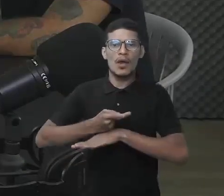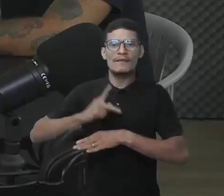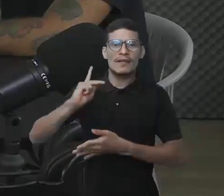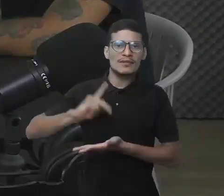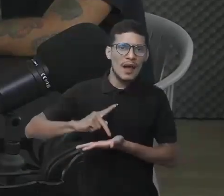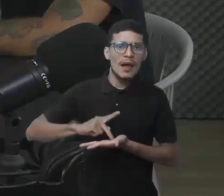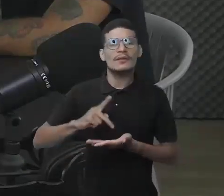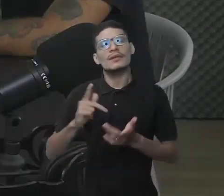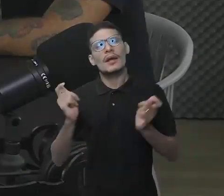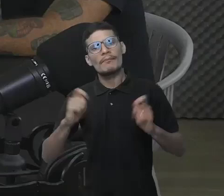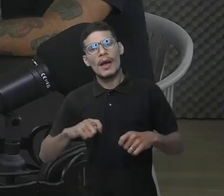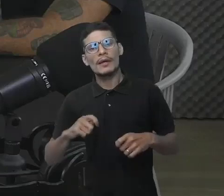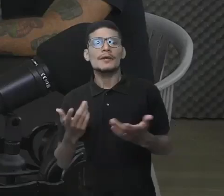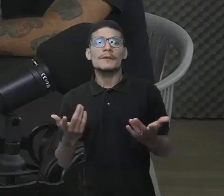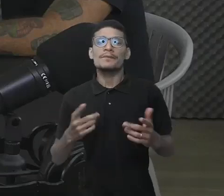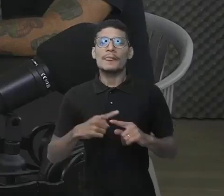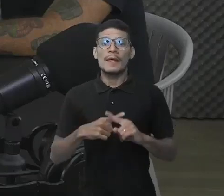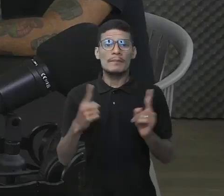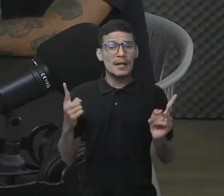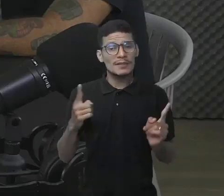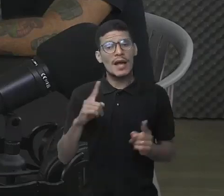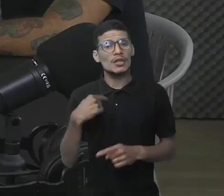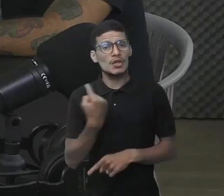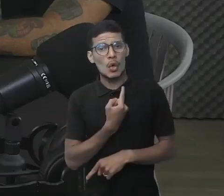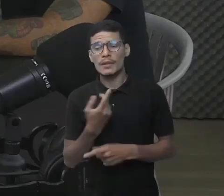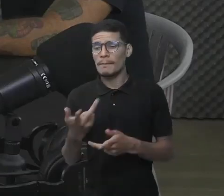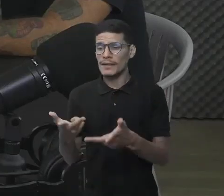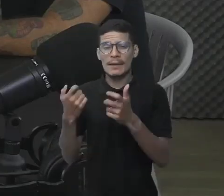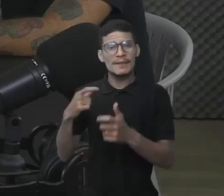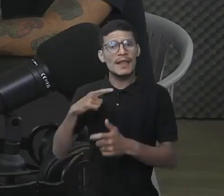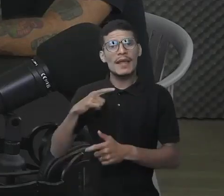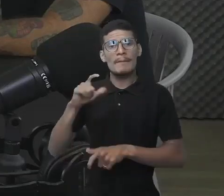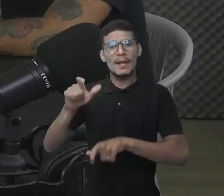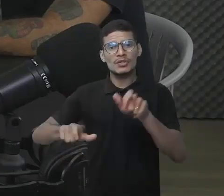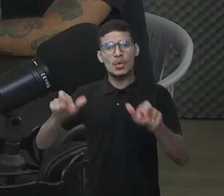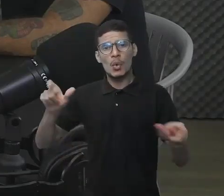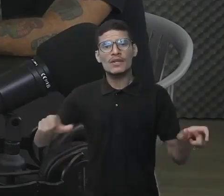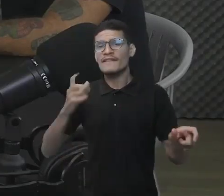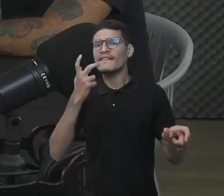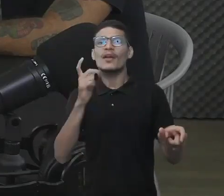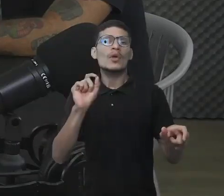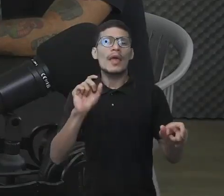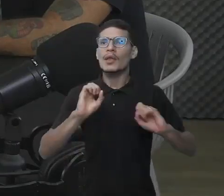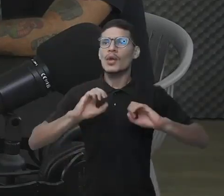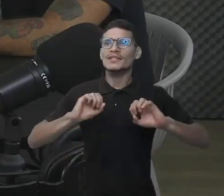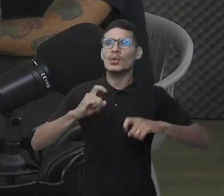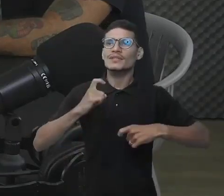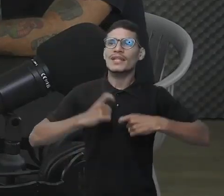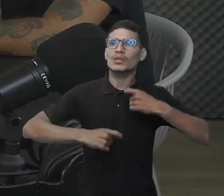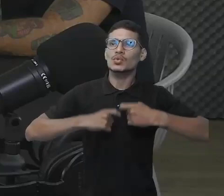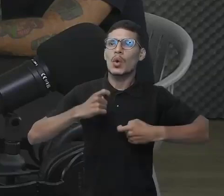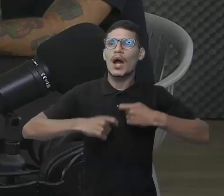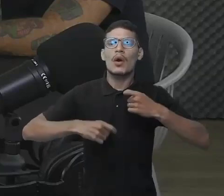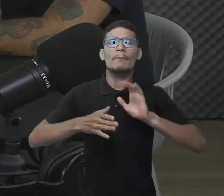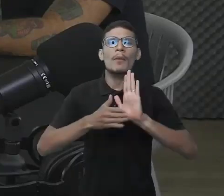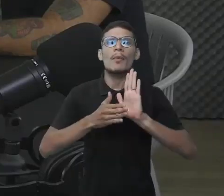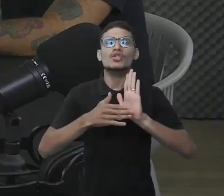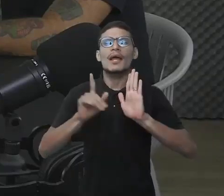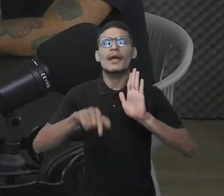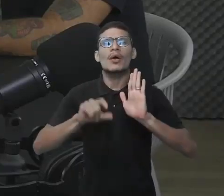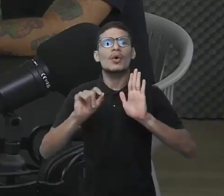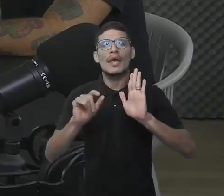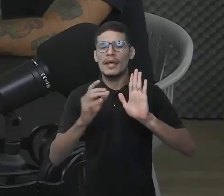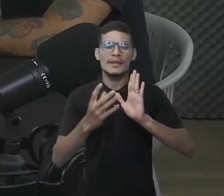ao máximo dessa verdade. E a gente escuta ainda pessoas dizendo que educação sexual, a proposta de uma educação sexual